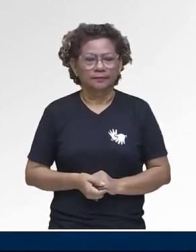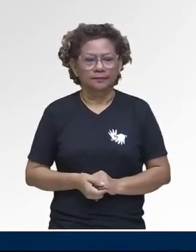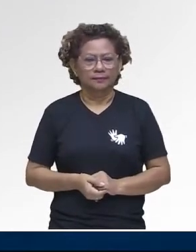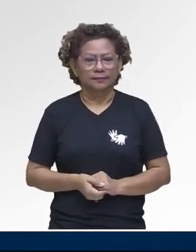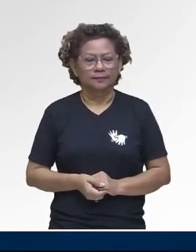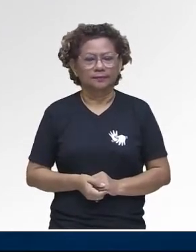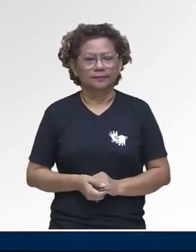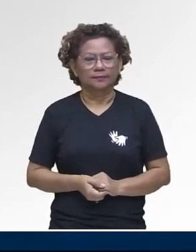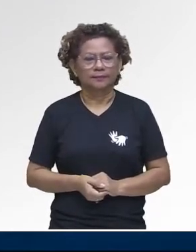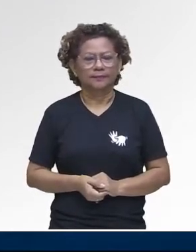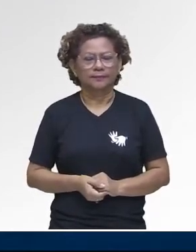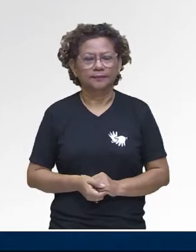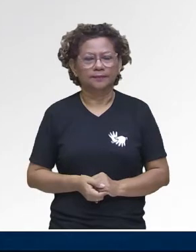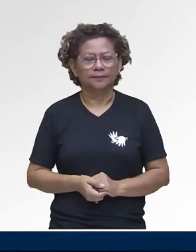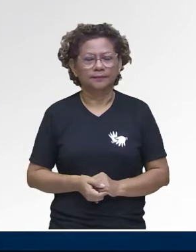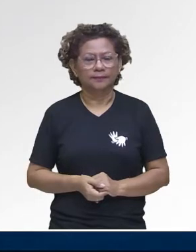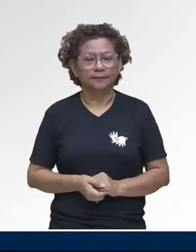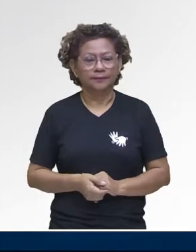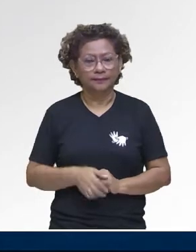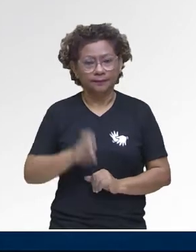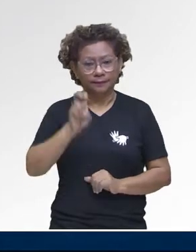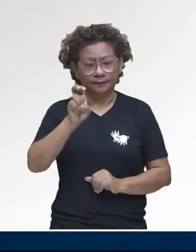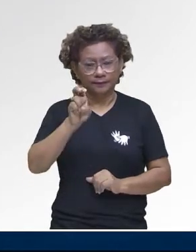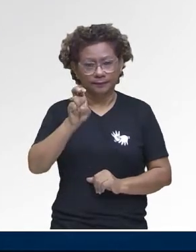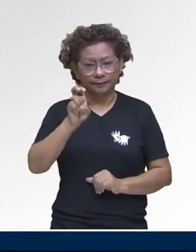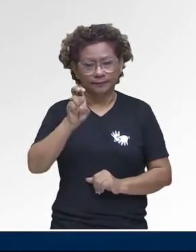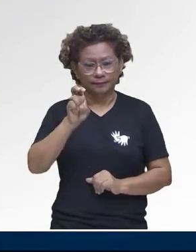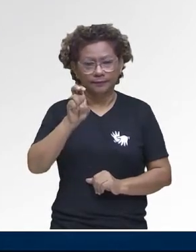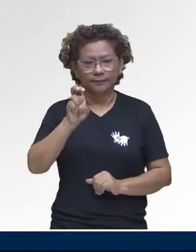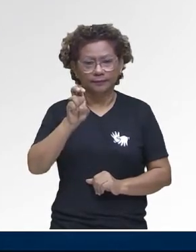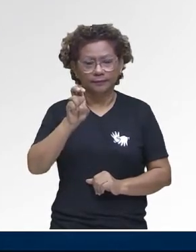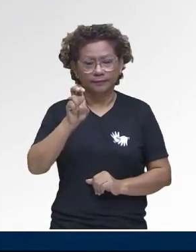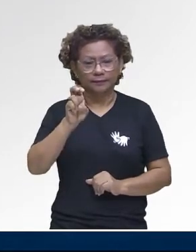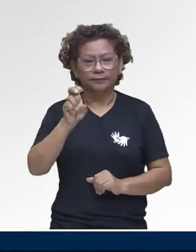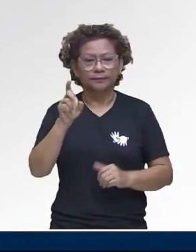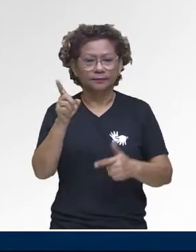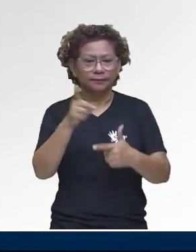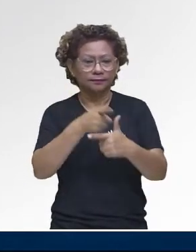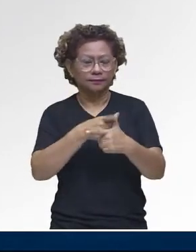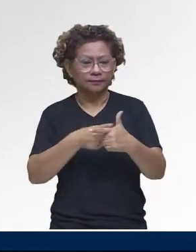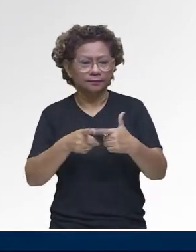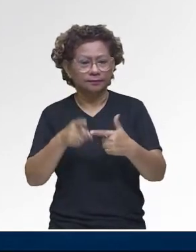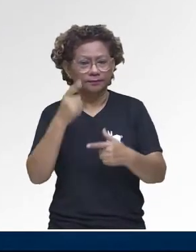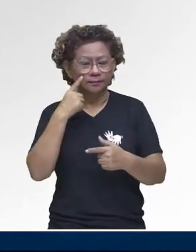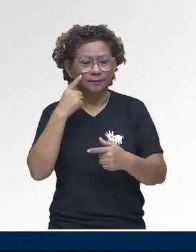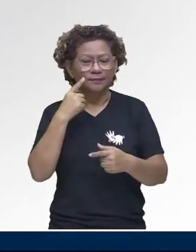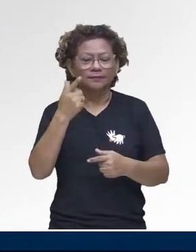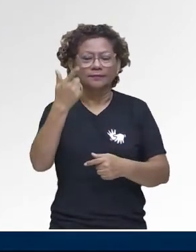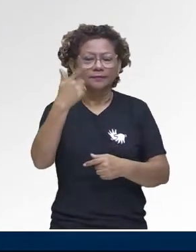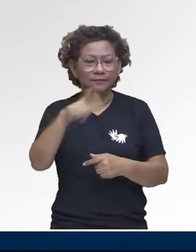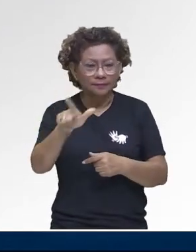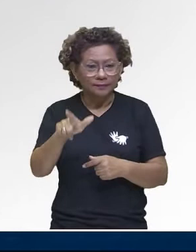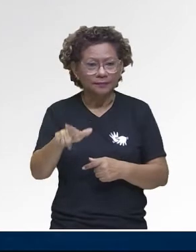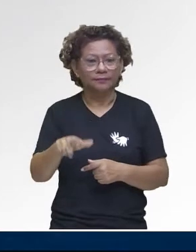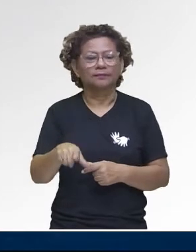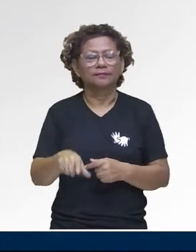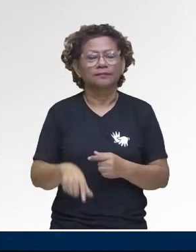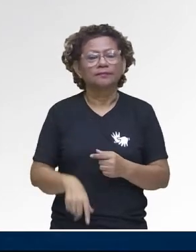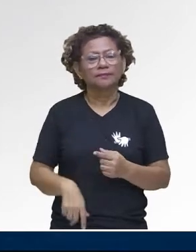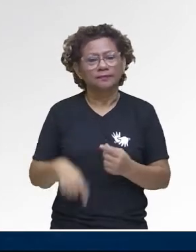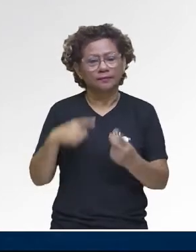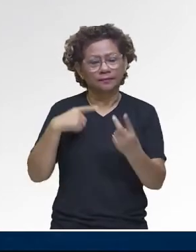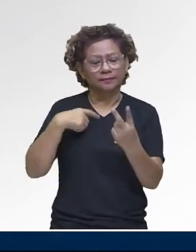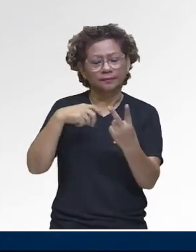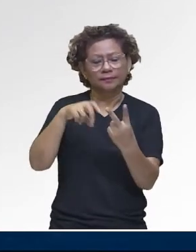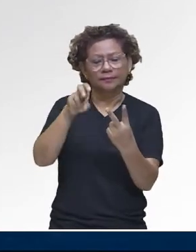5. E o valor do denominador, a gente vai contar as casas decimais dentro da base 10. Como nós temos